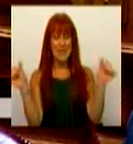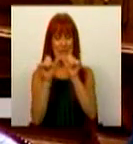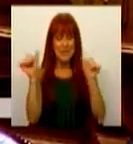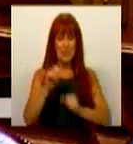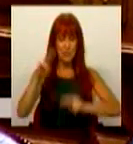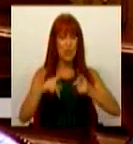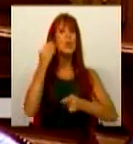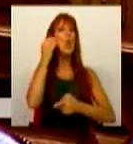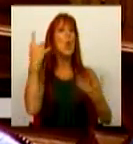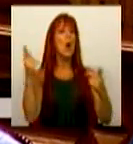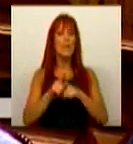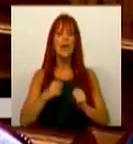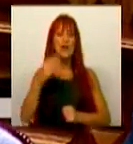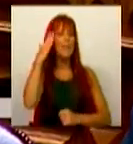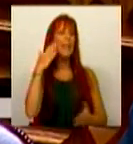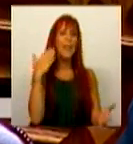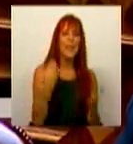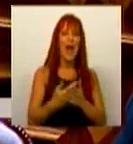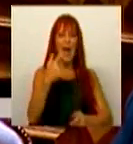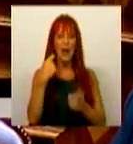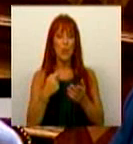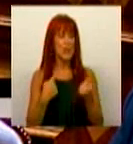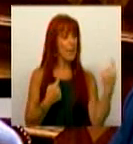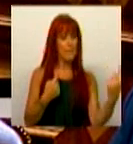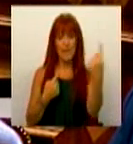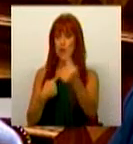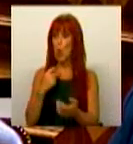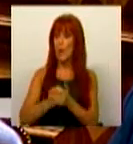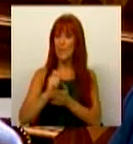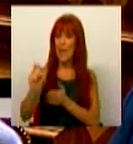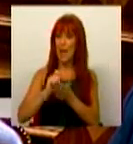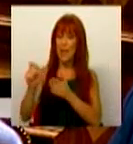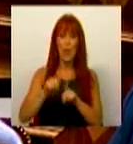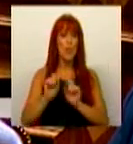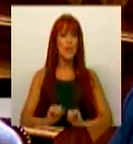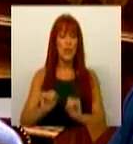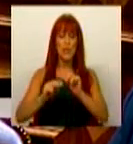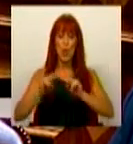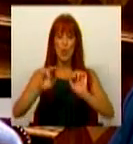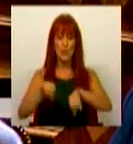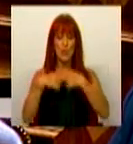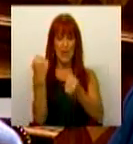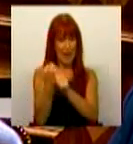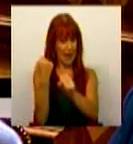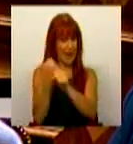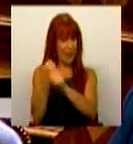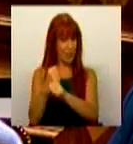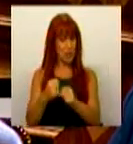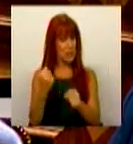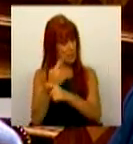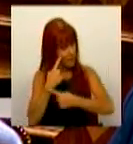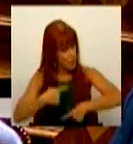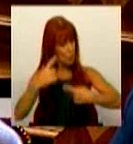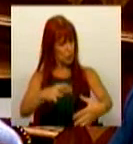fiscal passa pela capacidade de garantir que o contributo que cada cidadão dá para a construção da sociedade e para o funcionamento de serviços